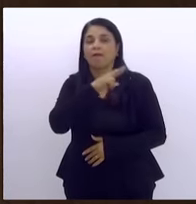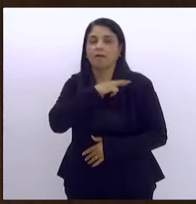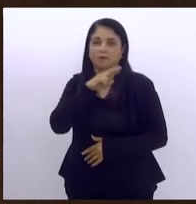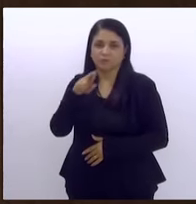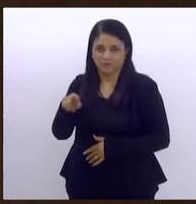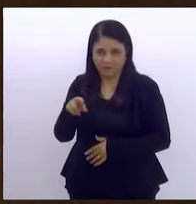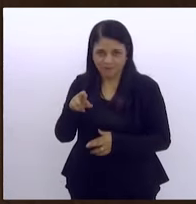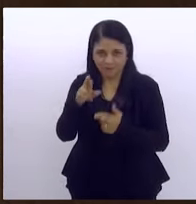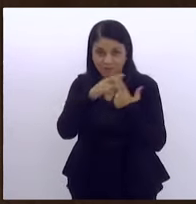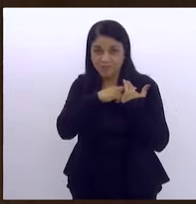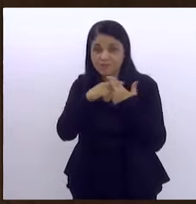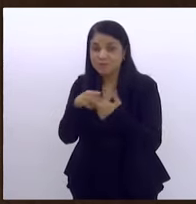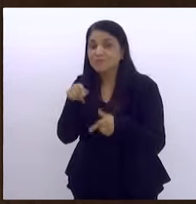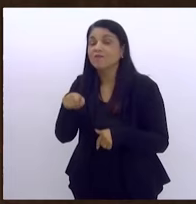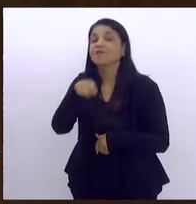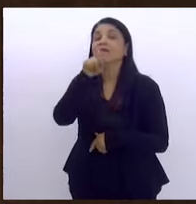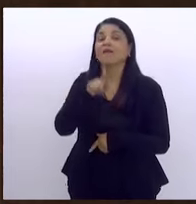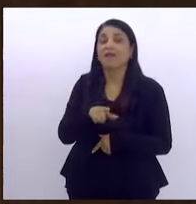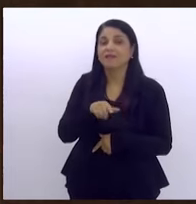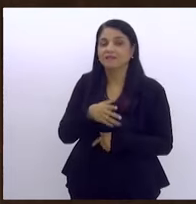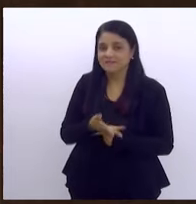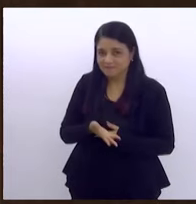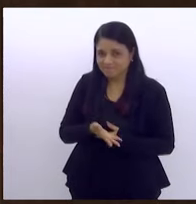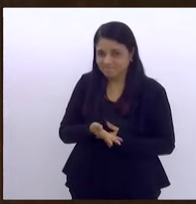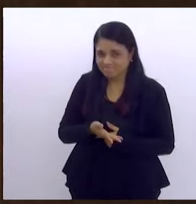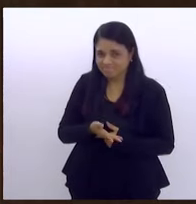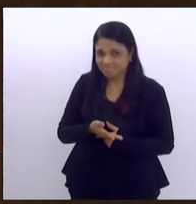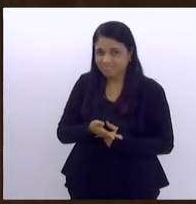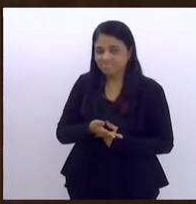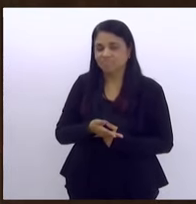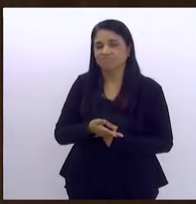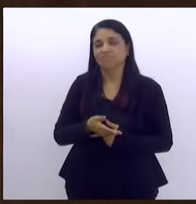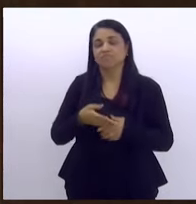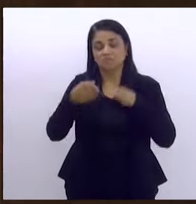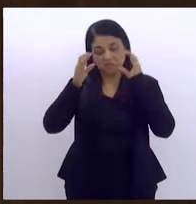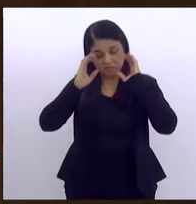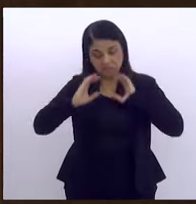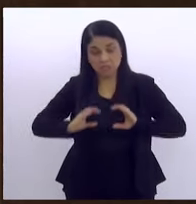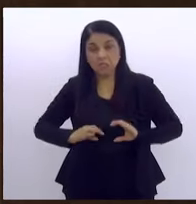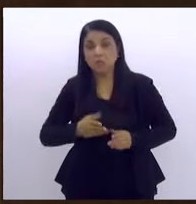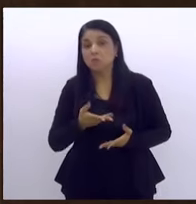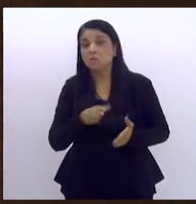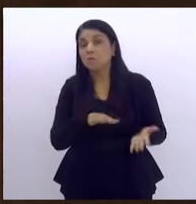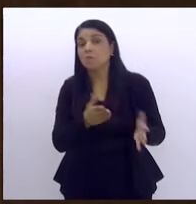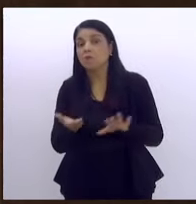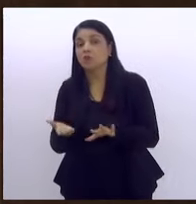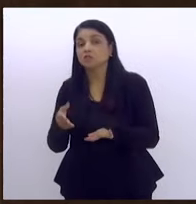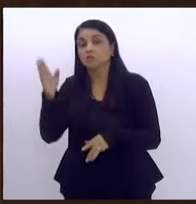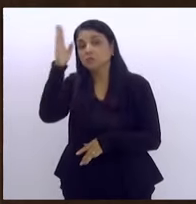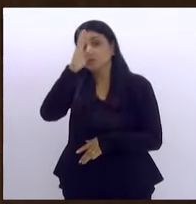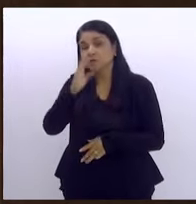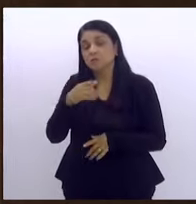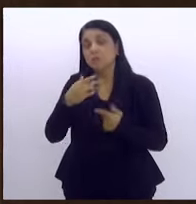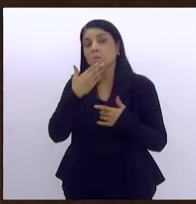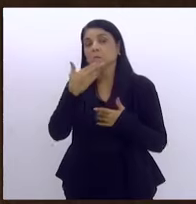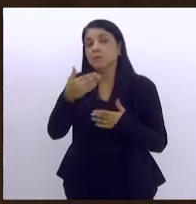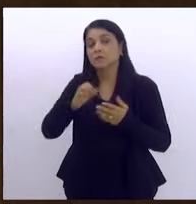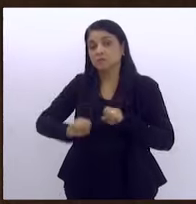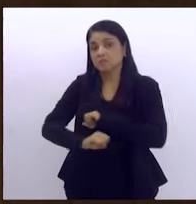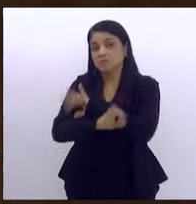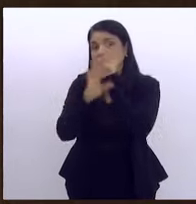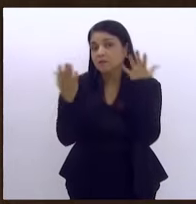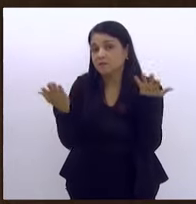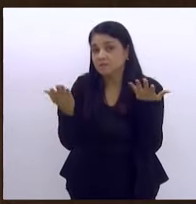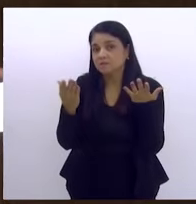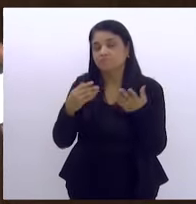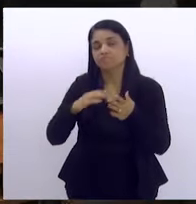da morte desse cidadão. É o que o Brasil espera que seja esclarecido e que conste nos anais dessa casa. Obrigado,